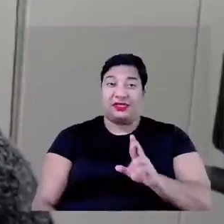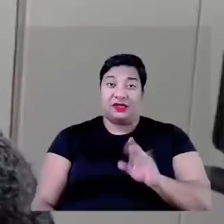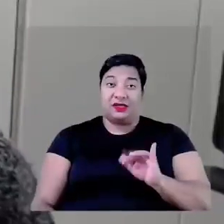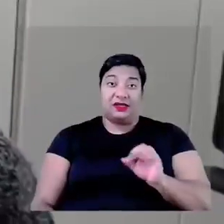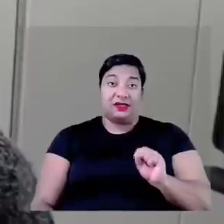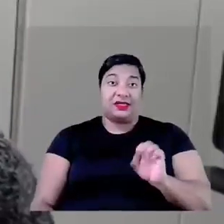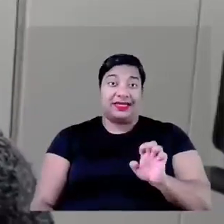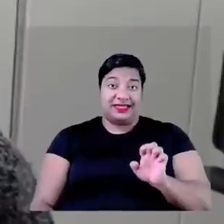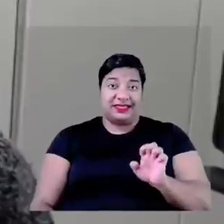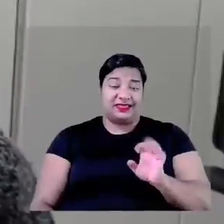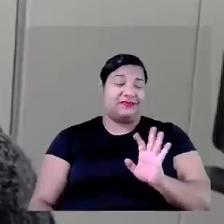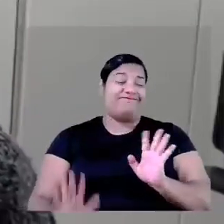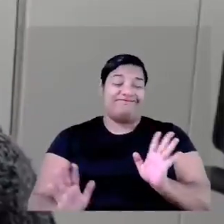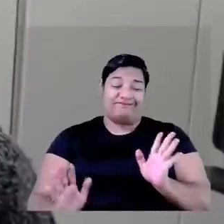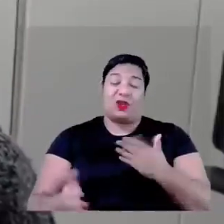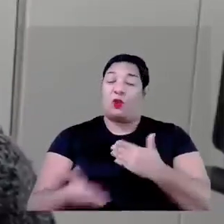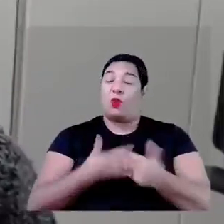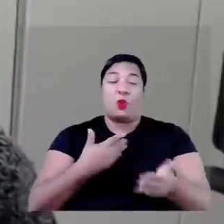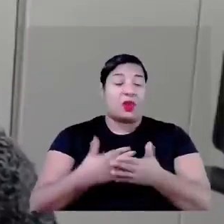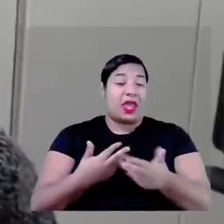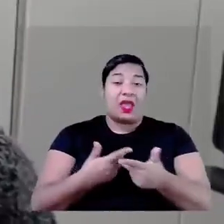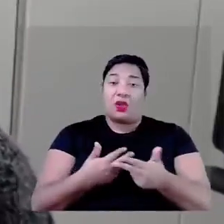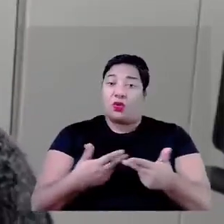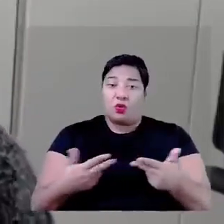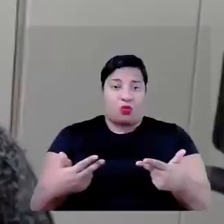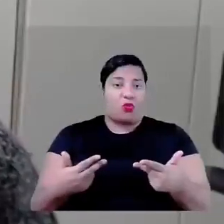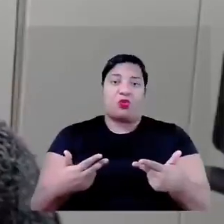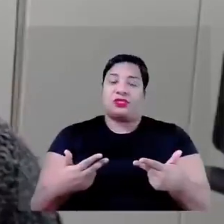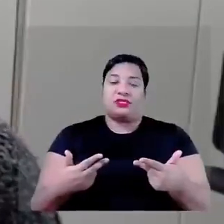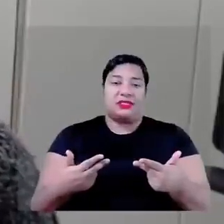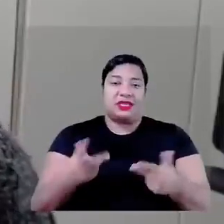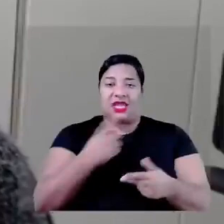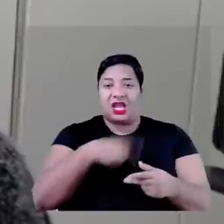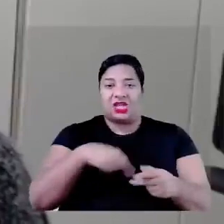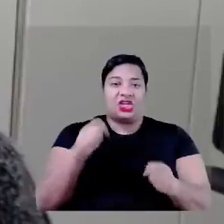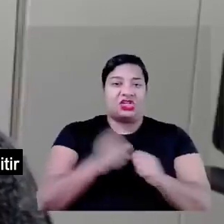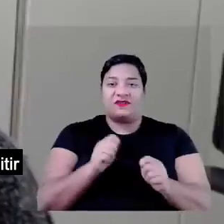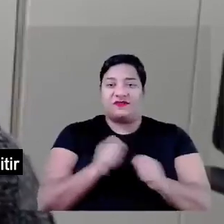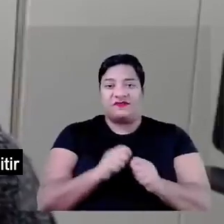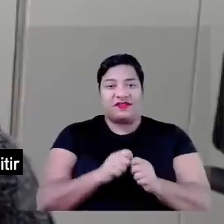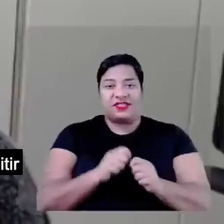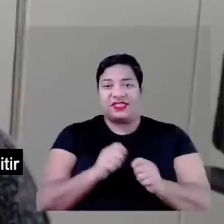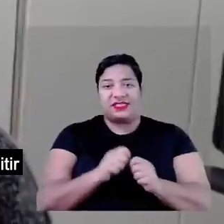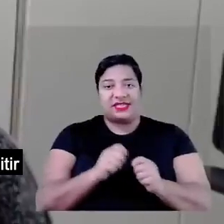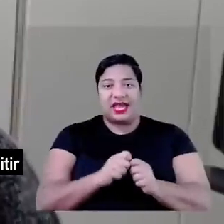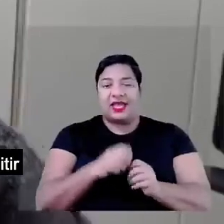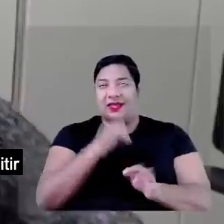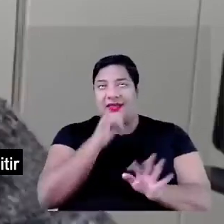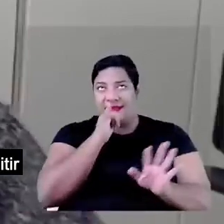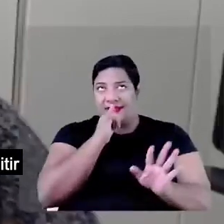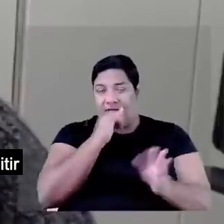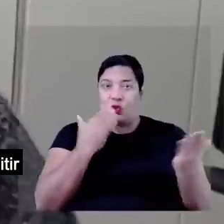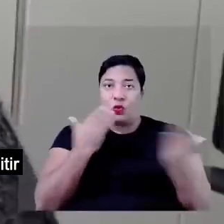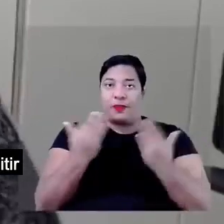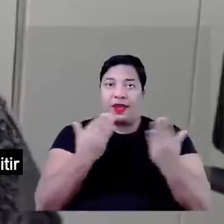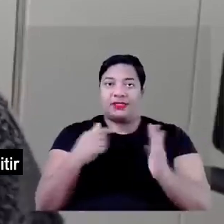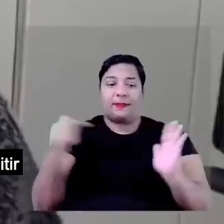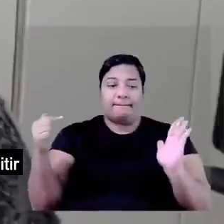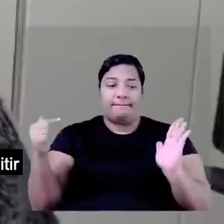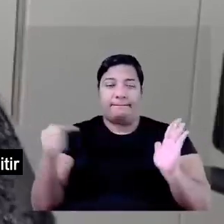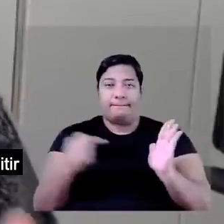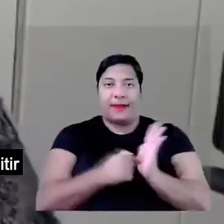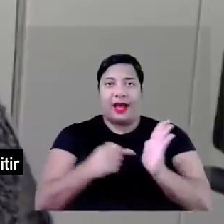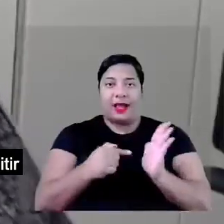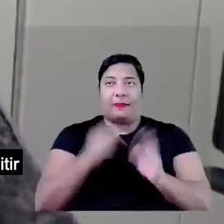e qualquer ação que a gente fizer, mesmo que a gente tivesse um botão, né, que a gente desligasse ele agora e zerasse